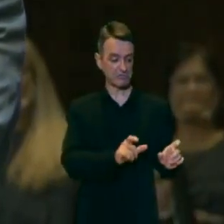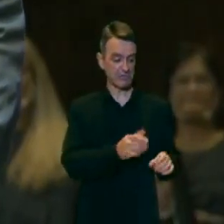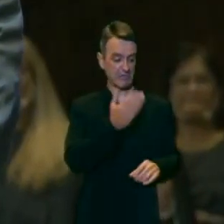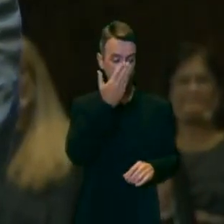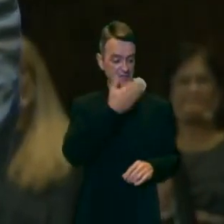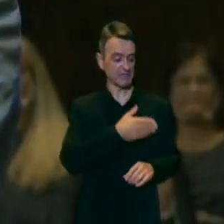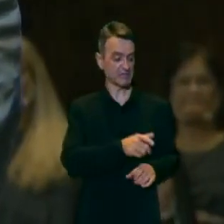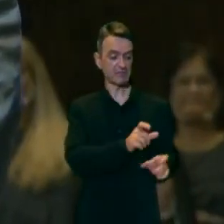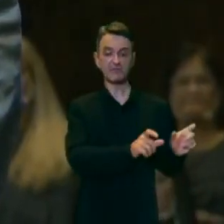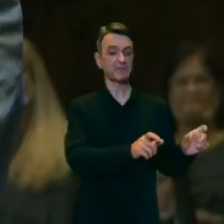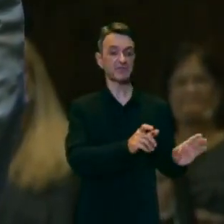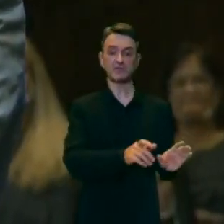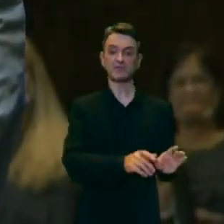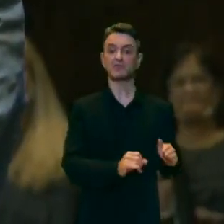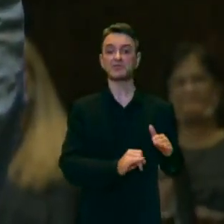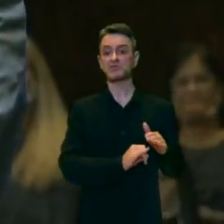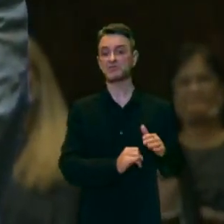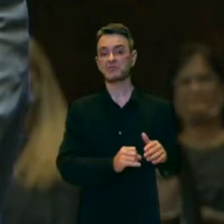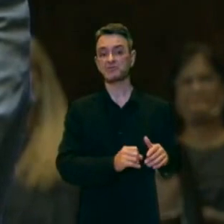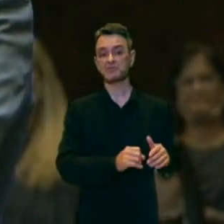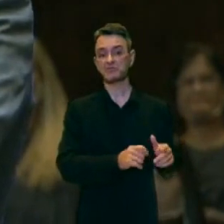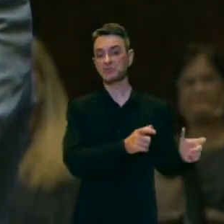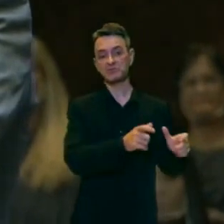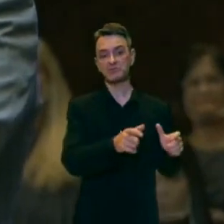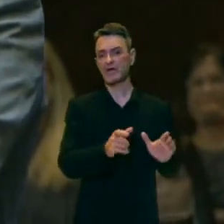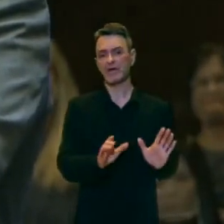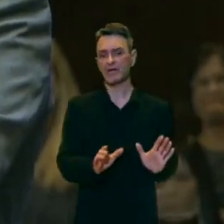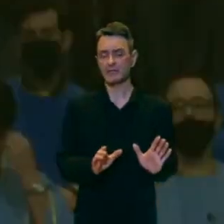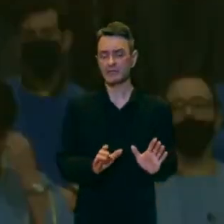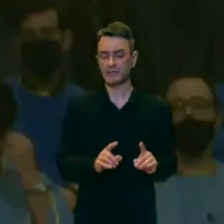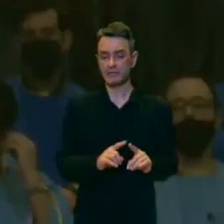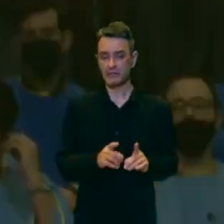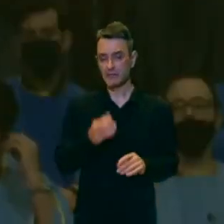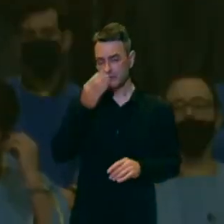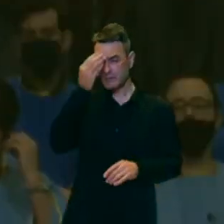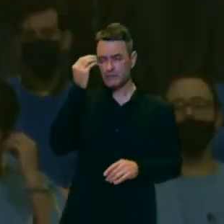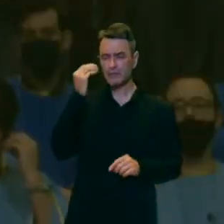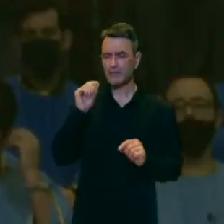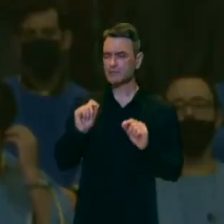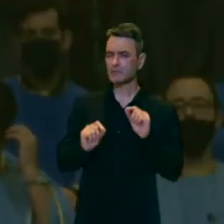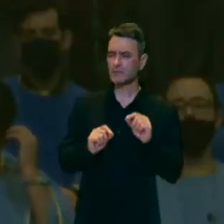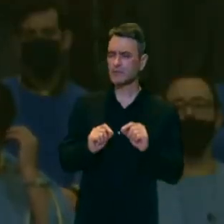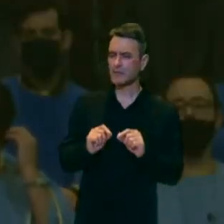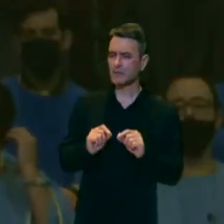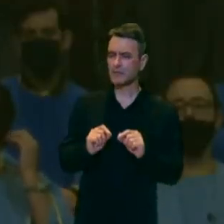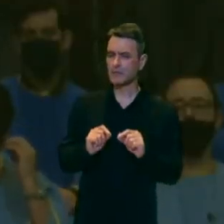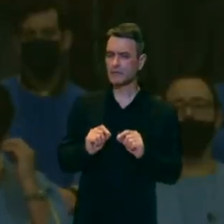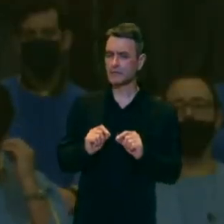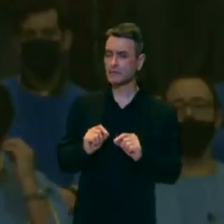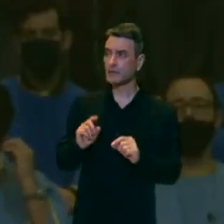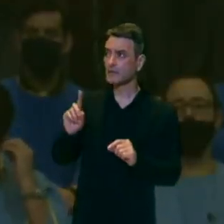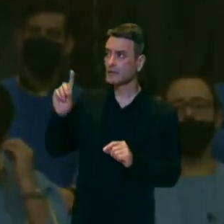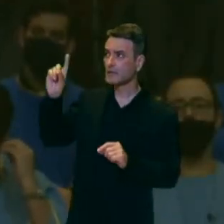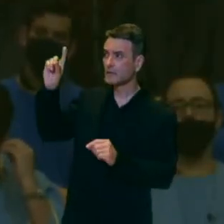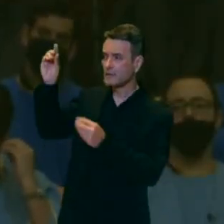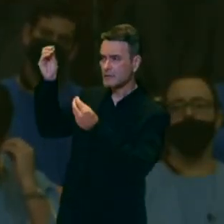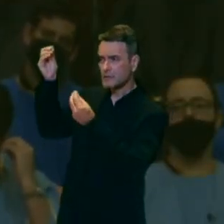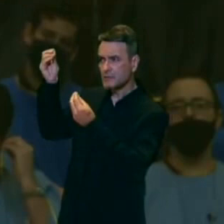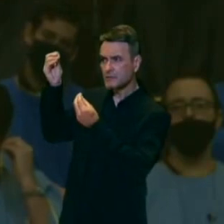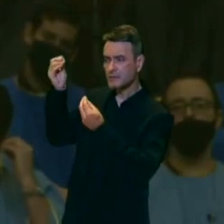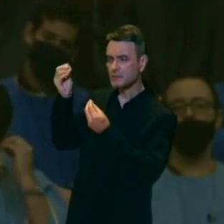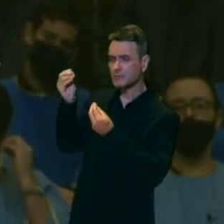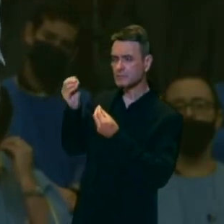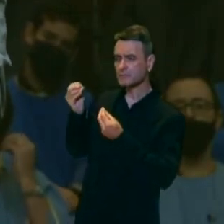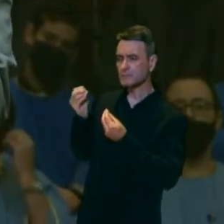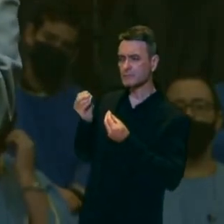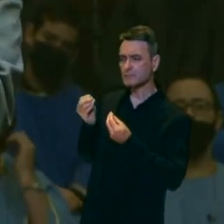de lugares, e se esquece de que o Senhor está lidando com a eternidade